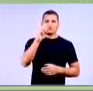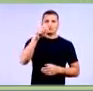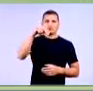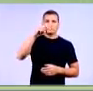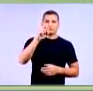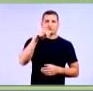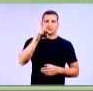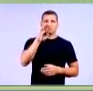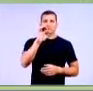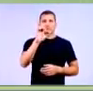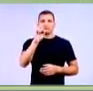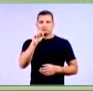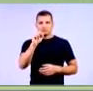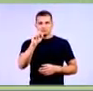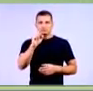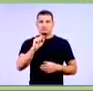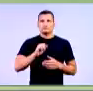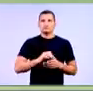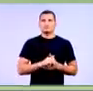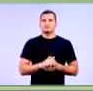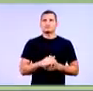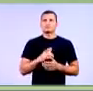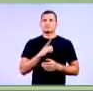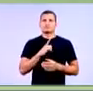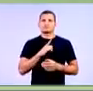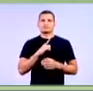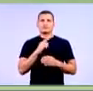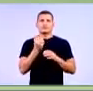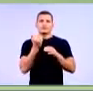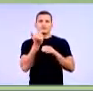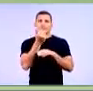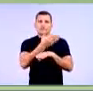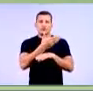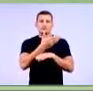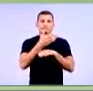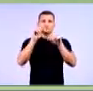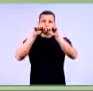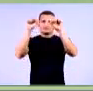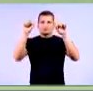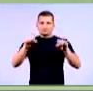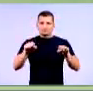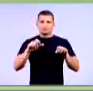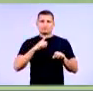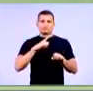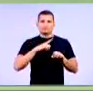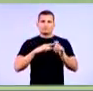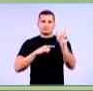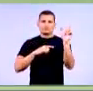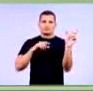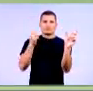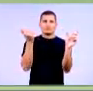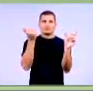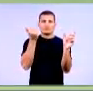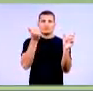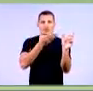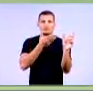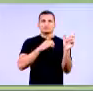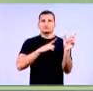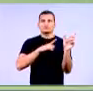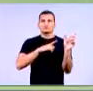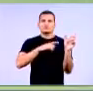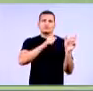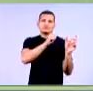com o ambiente externo. Quem nós temos aqui no ambiente externo? Temos aqui o aluno. Nesse exemplo aqui, pessoal, agora já não é mais o